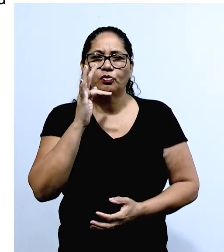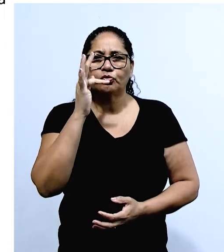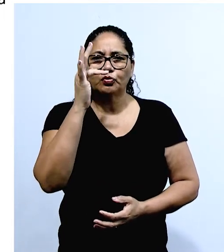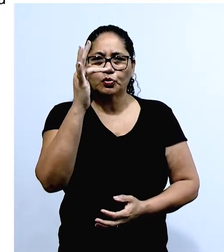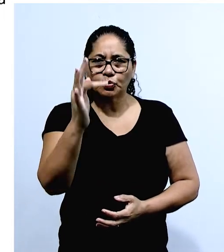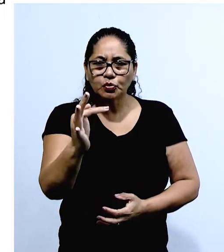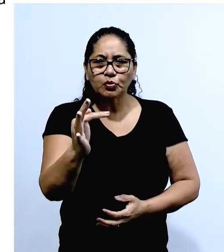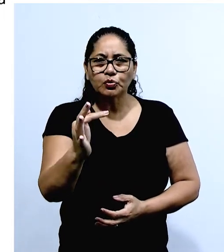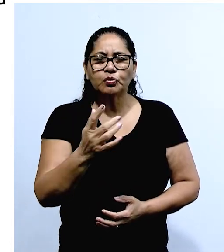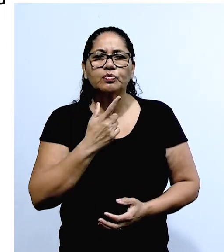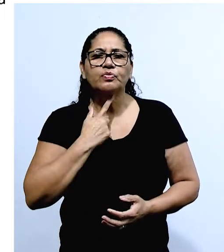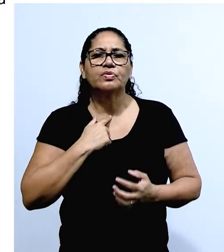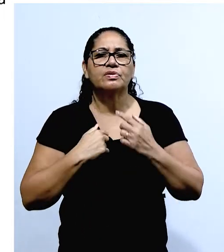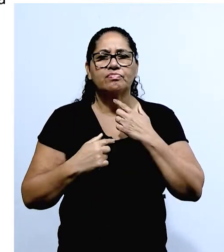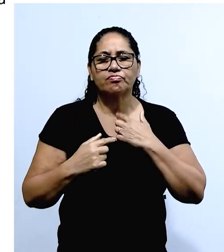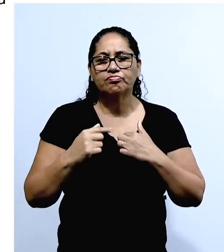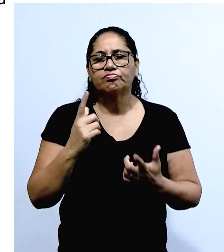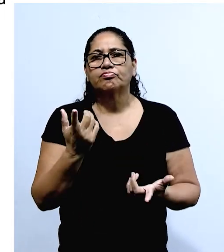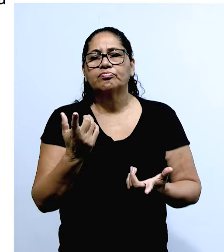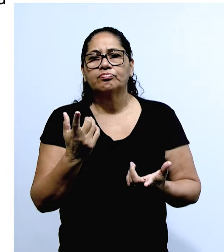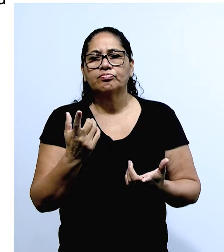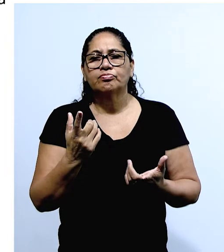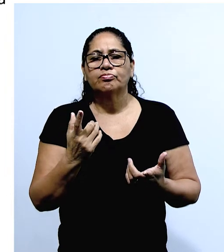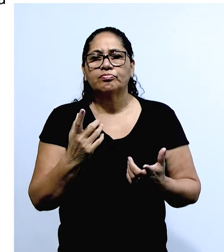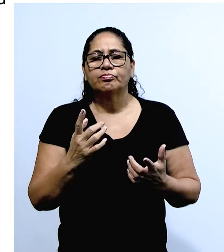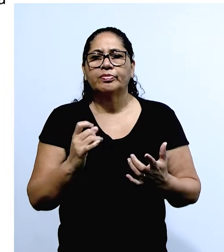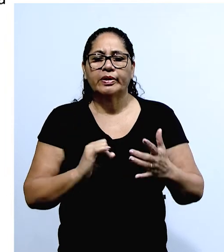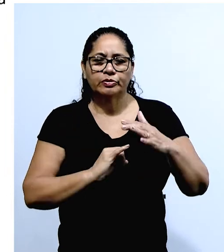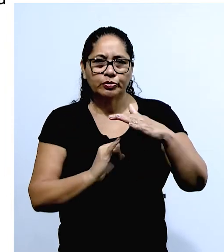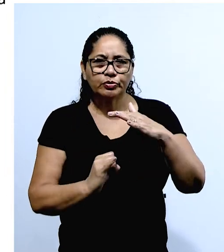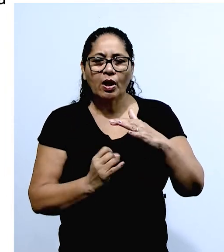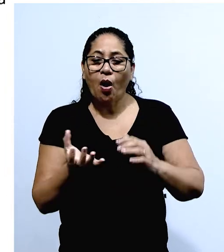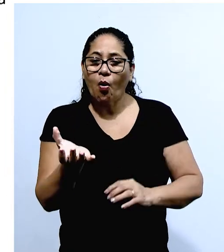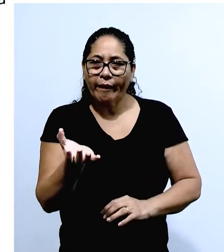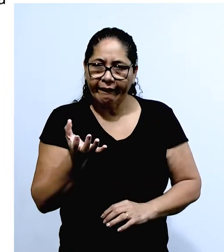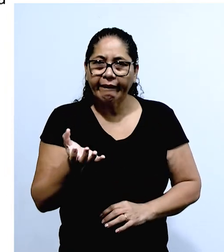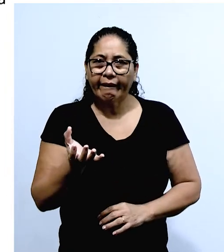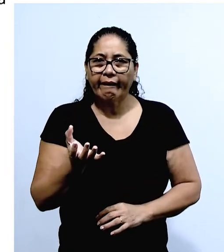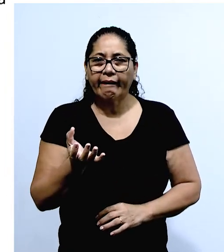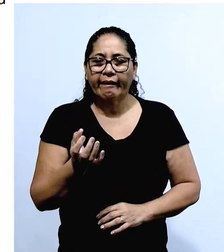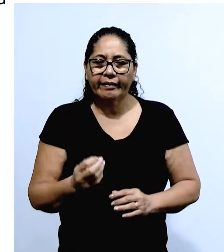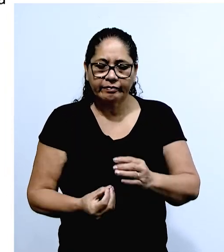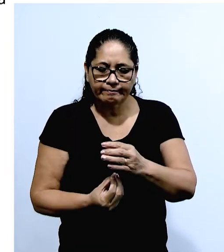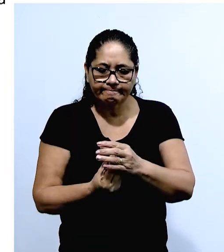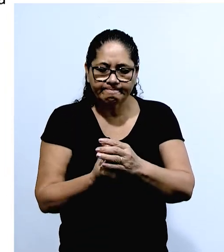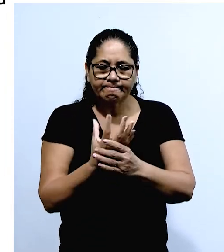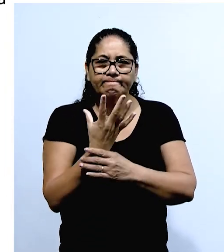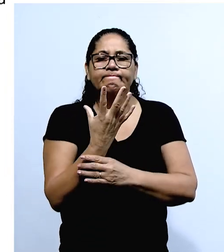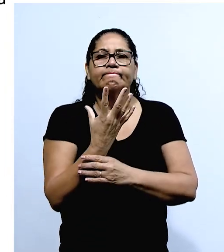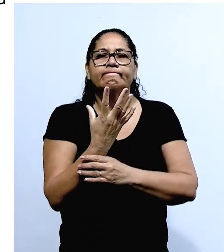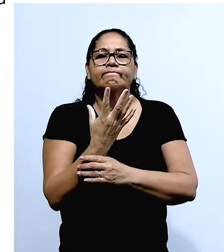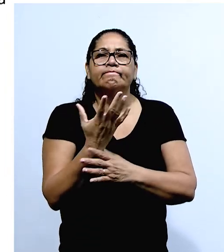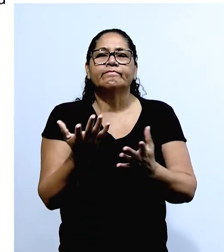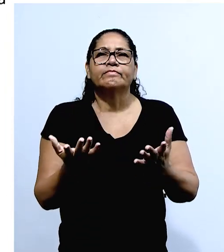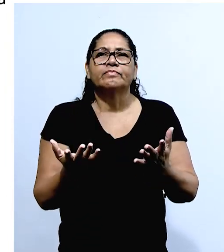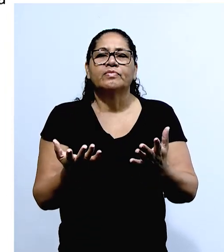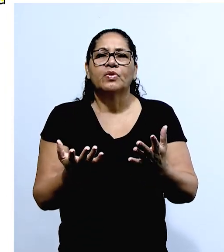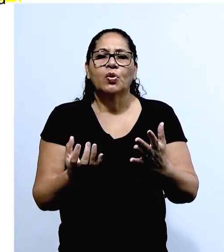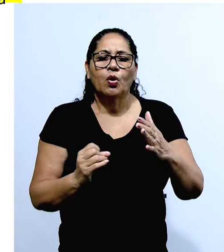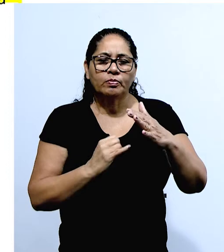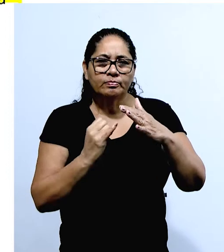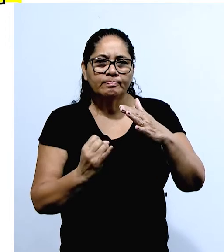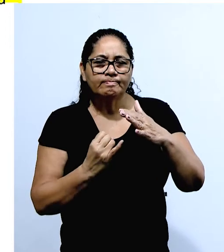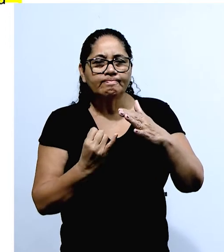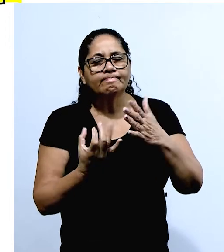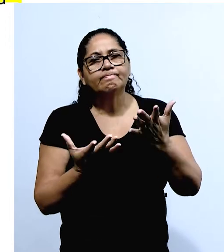futura desejada para a instituição, ou seja, aquilo que ela quer. Então ela é criada sobre os fins da